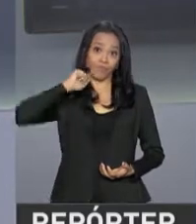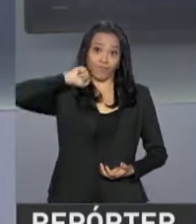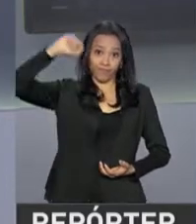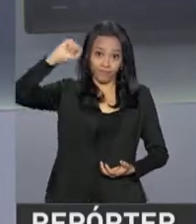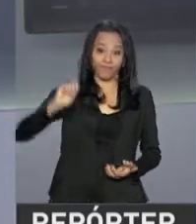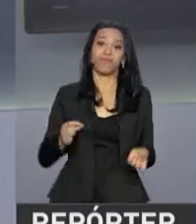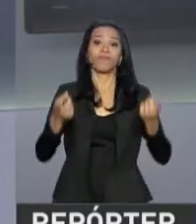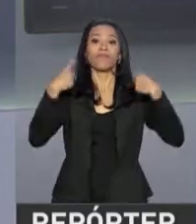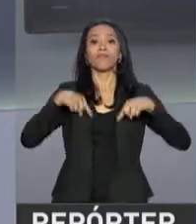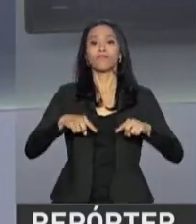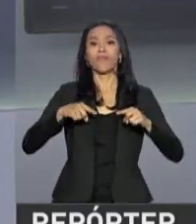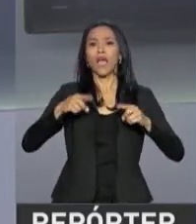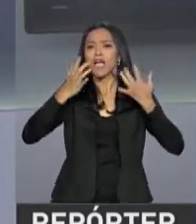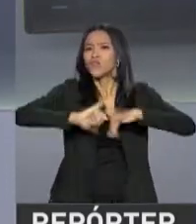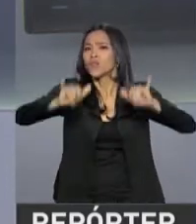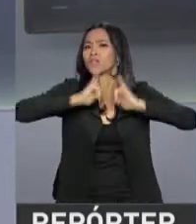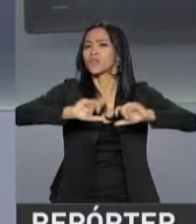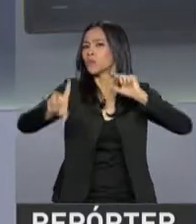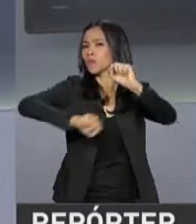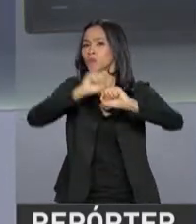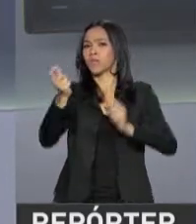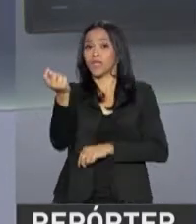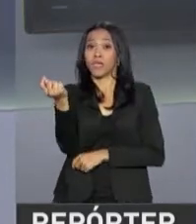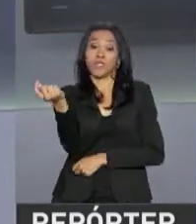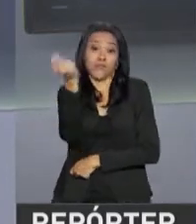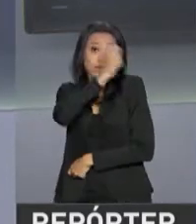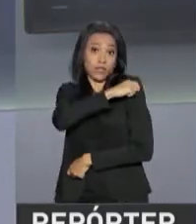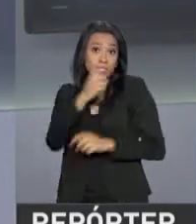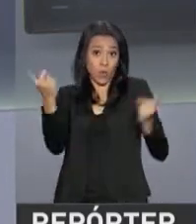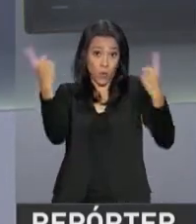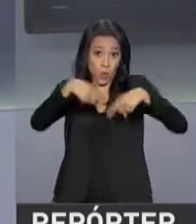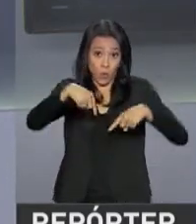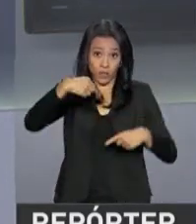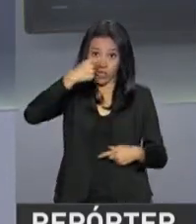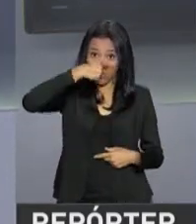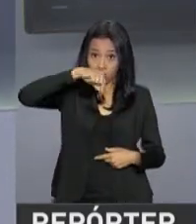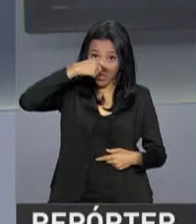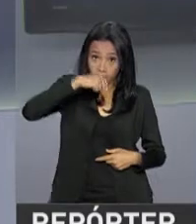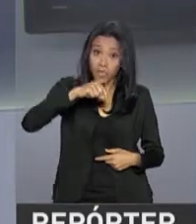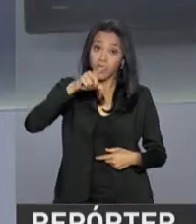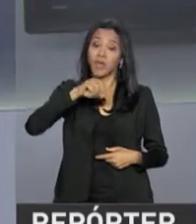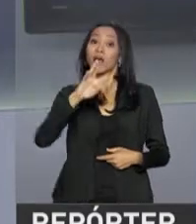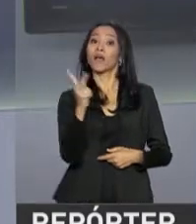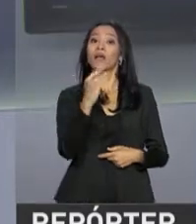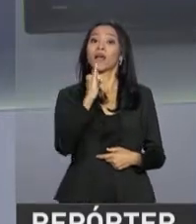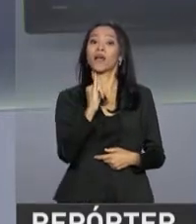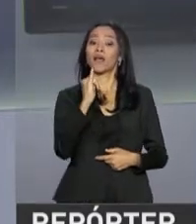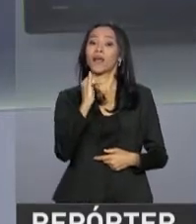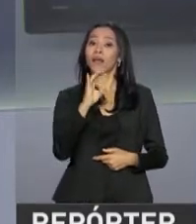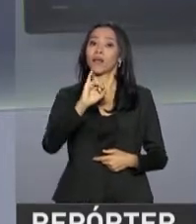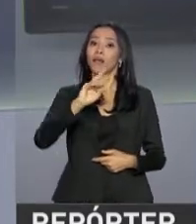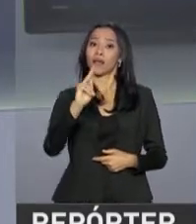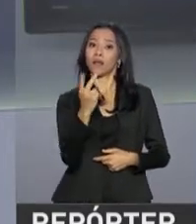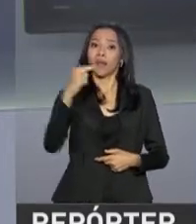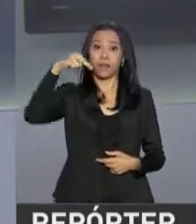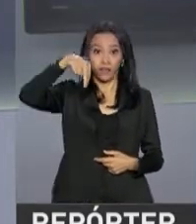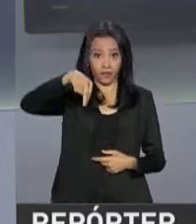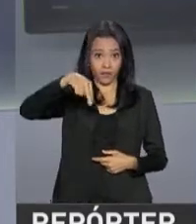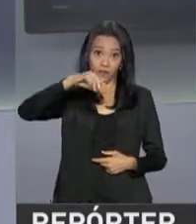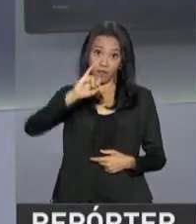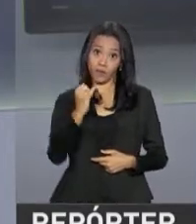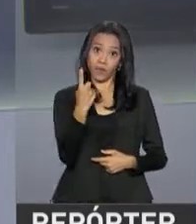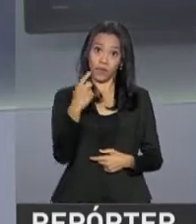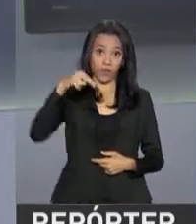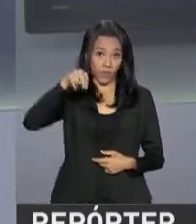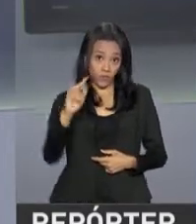abril. A campanha nacional de vacinação contra a influenza começa nesta segunda-feira e vai até 1º de junho. E nós abrimos